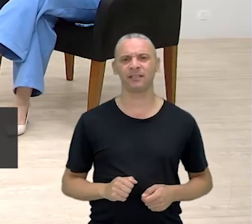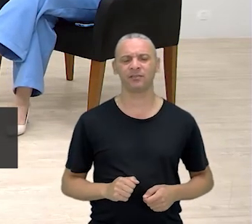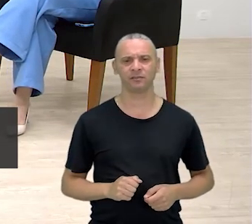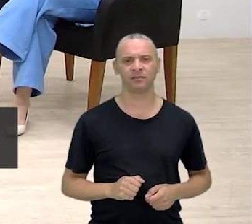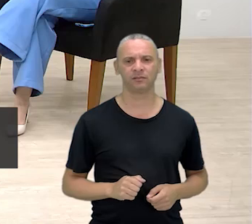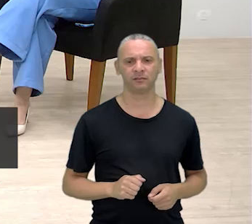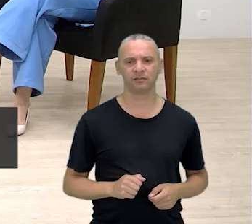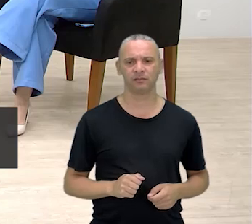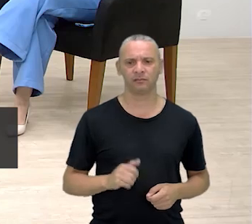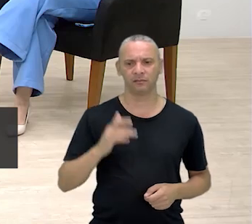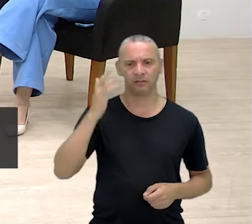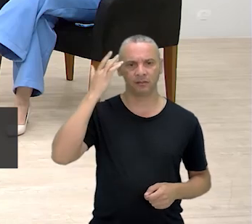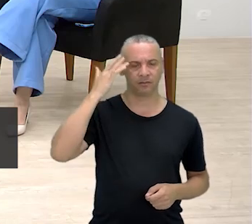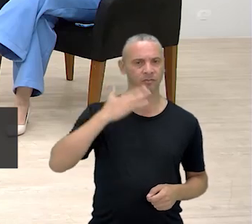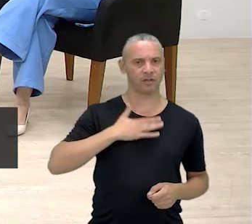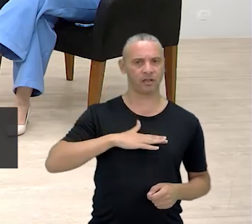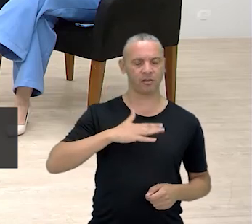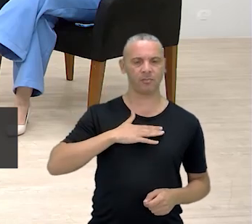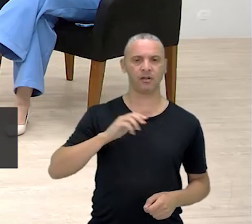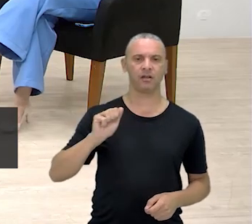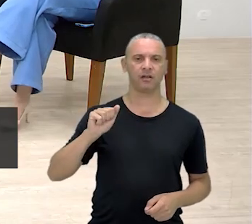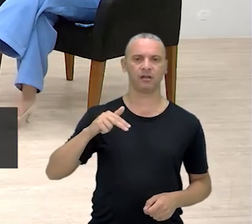Ela tá vindo, calma.